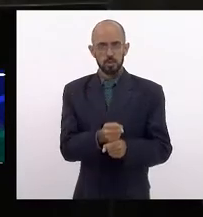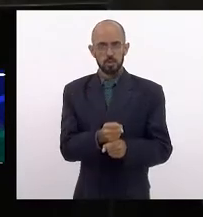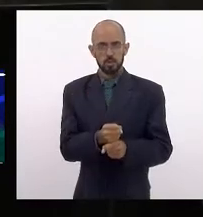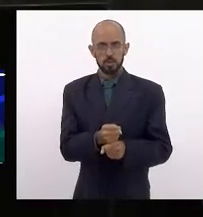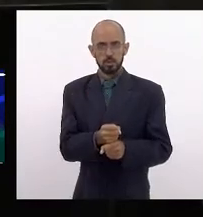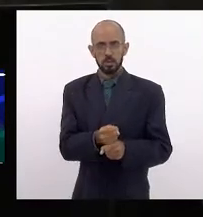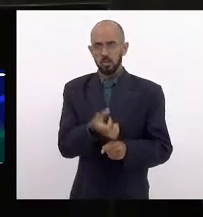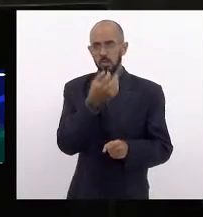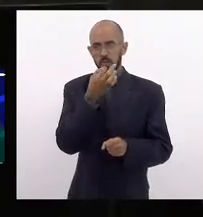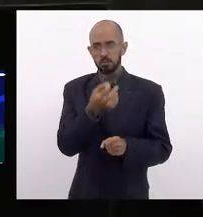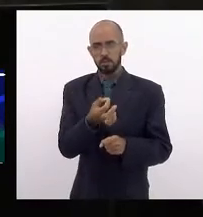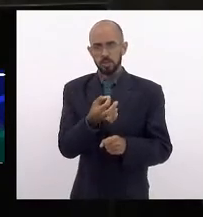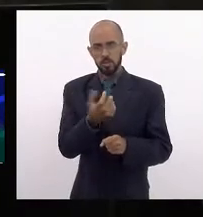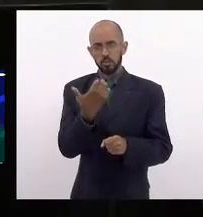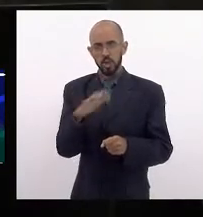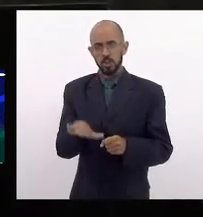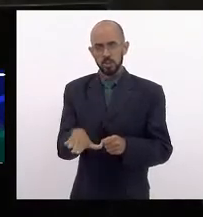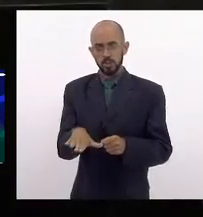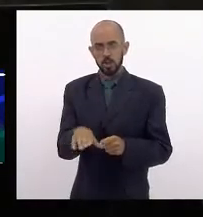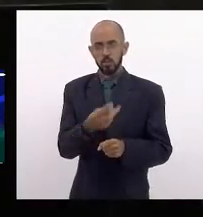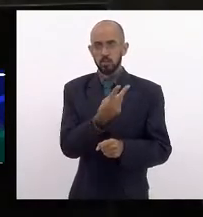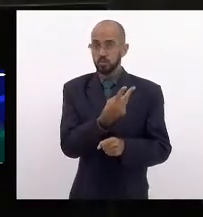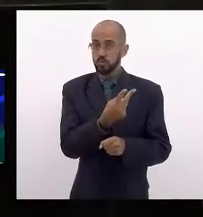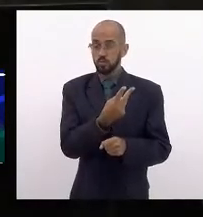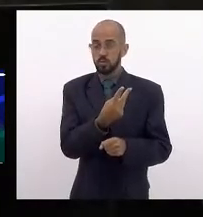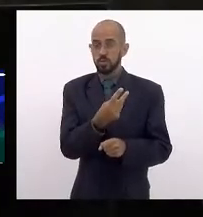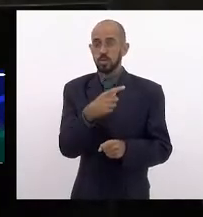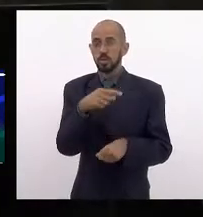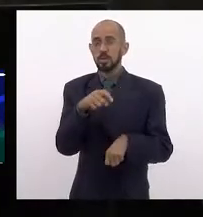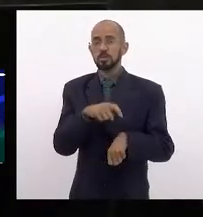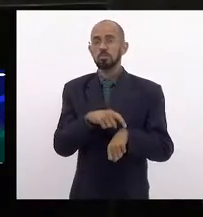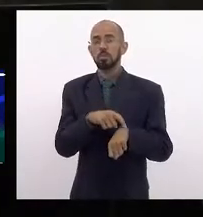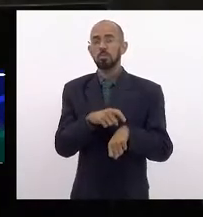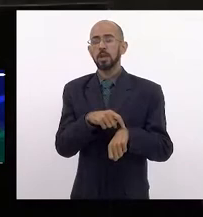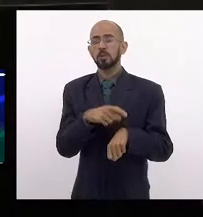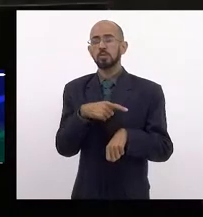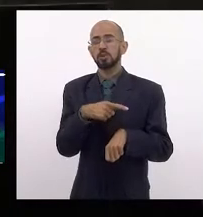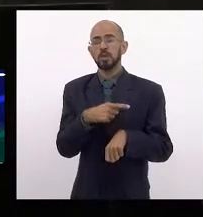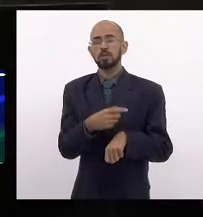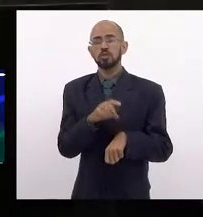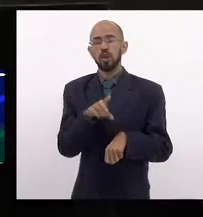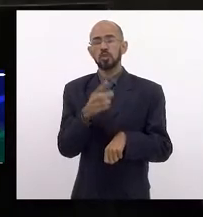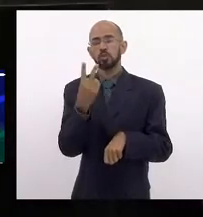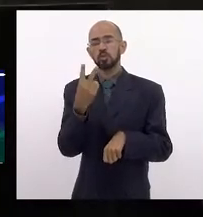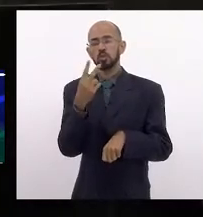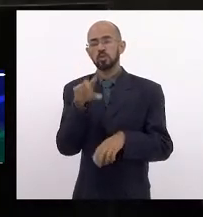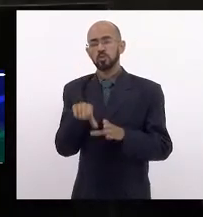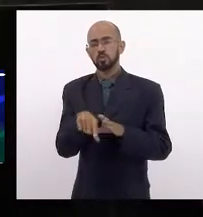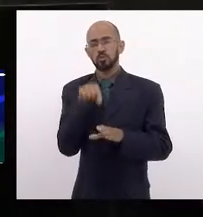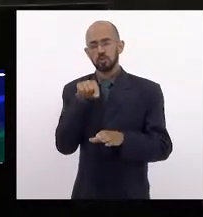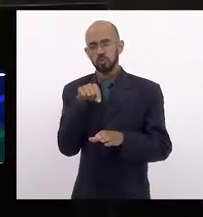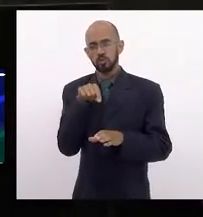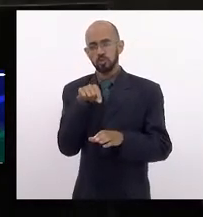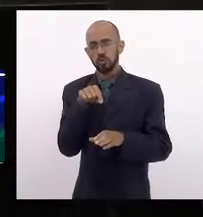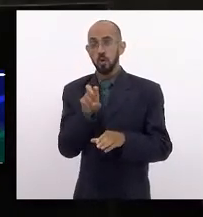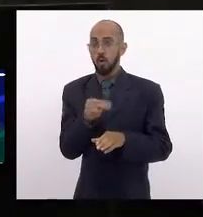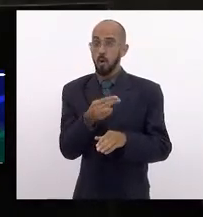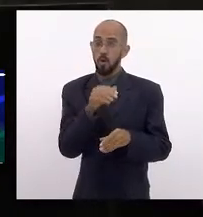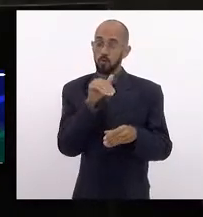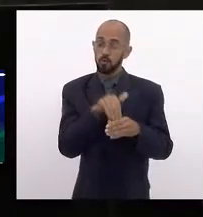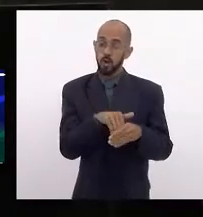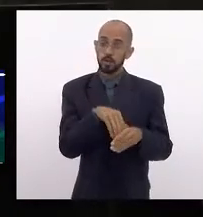de ambas e esse momento só tem duas opções oh vó tá favorável à aprovação